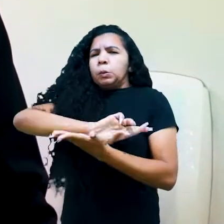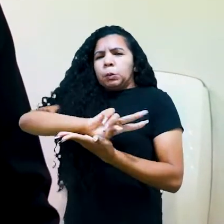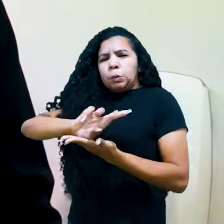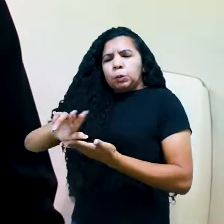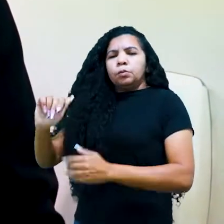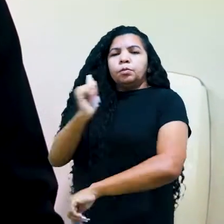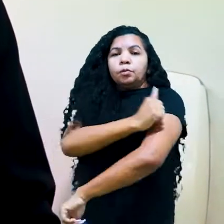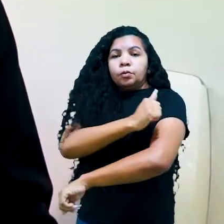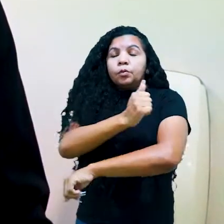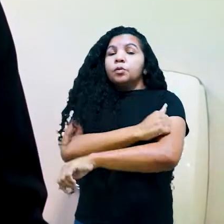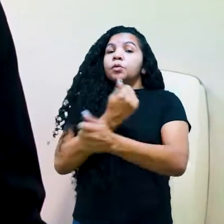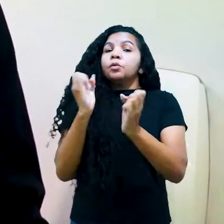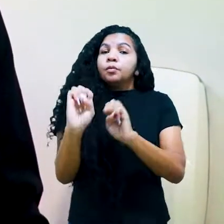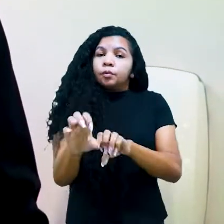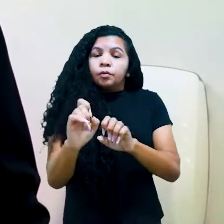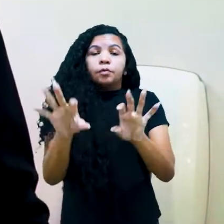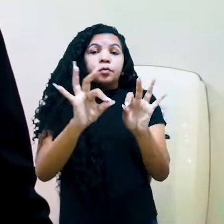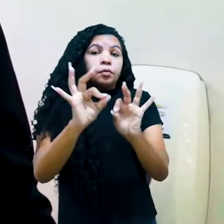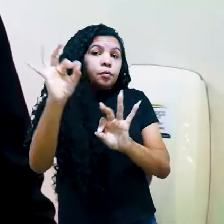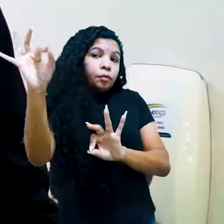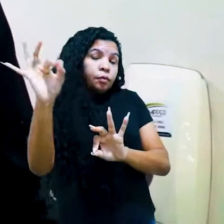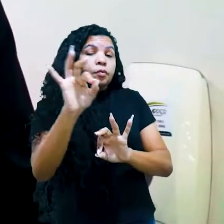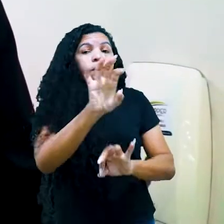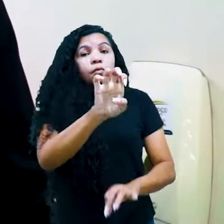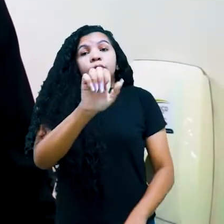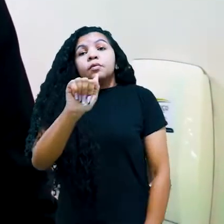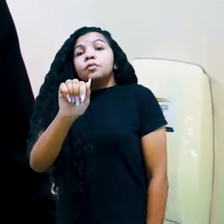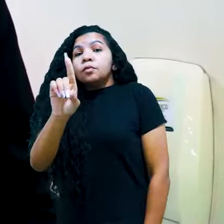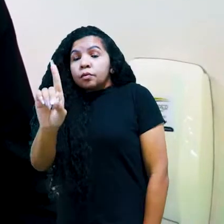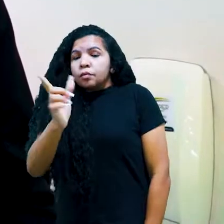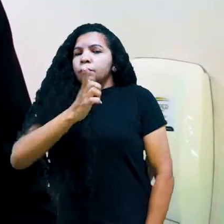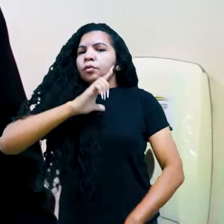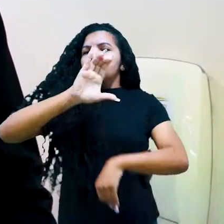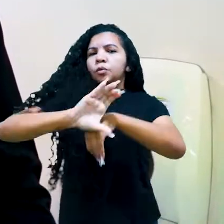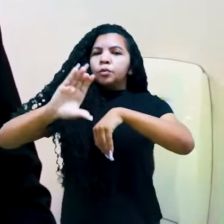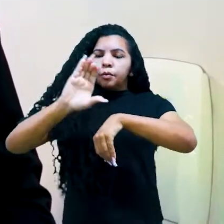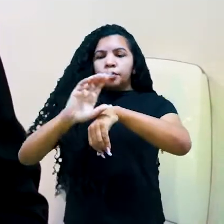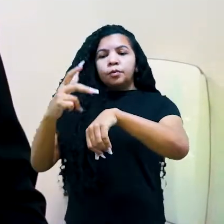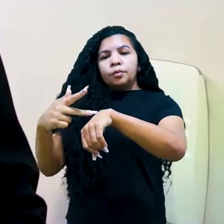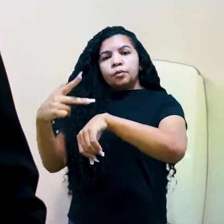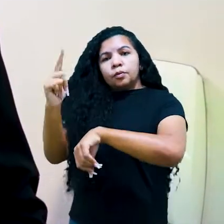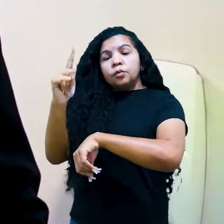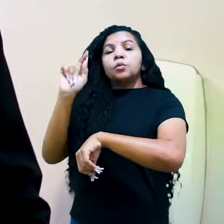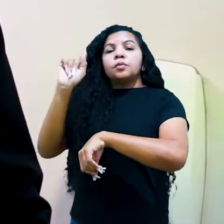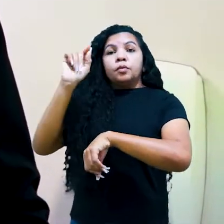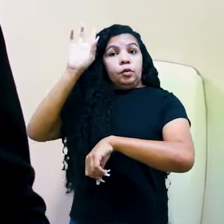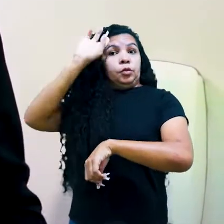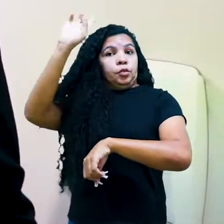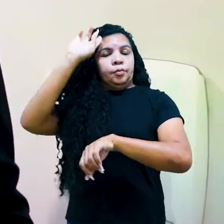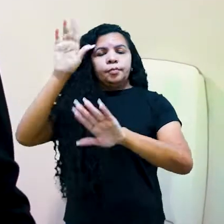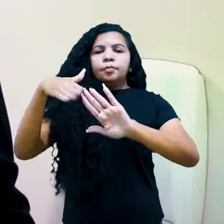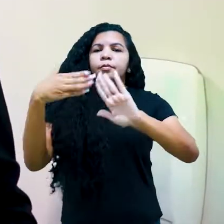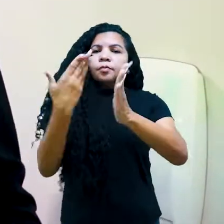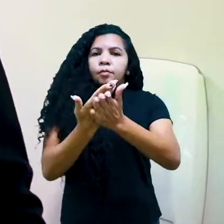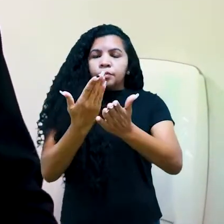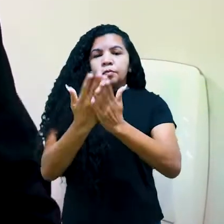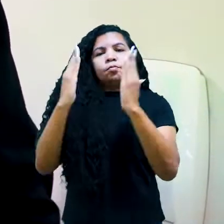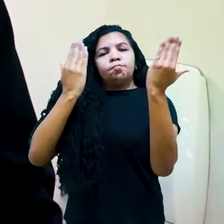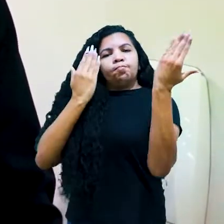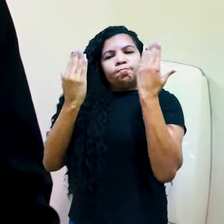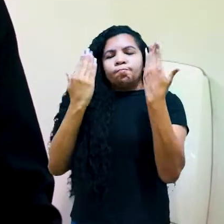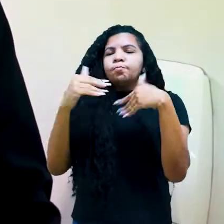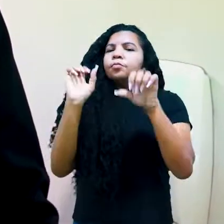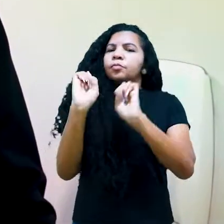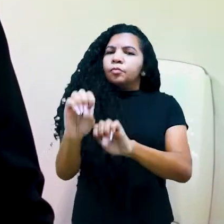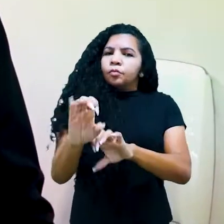de vários alunos da educação distância temos os cursos de pós-graduação em gestão escolar